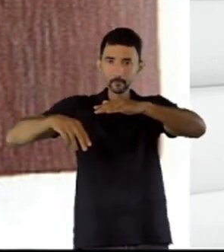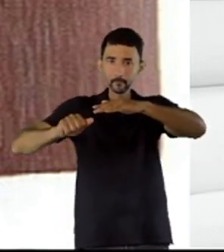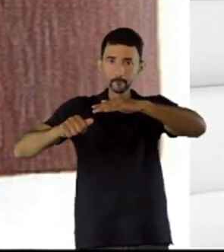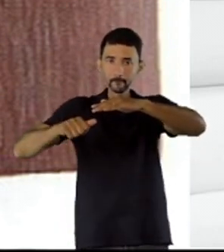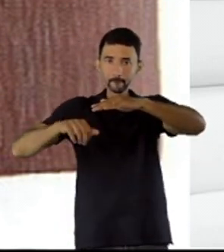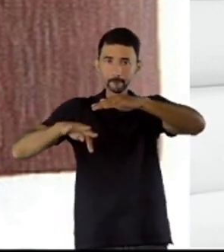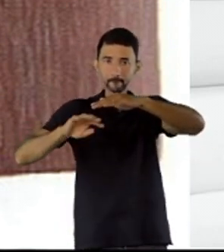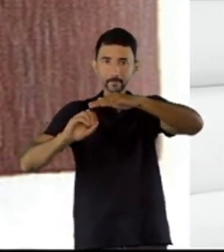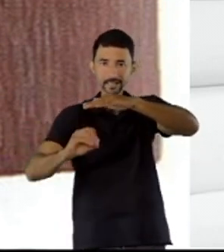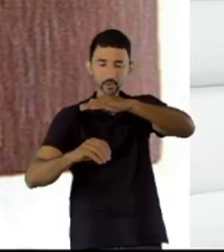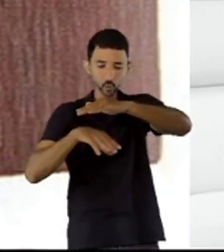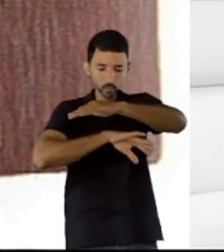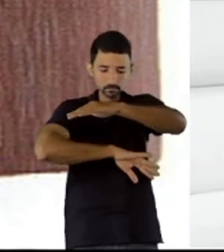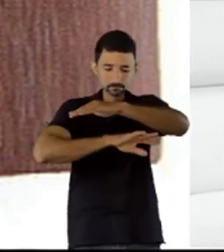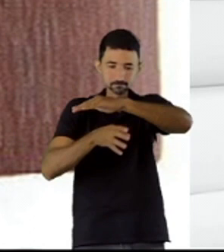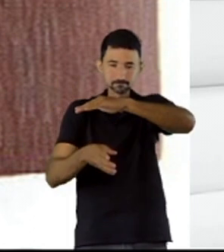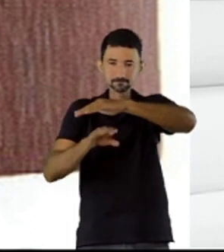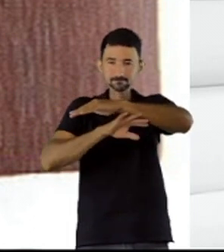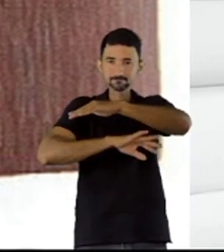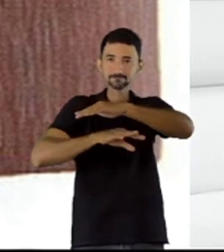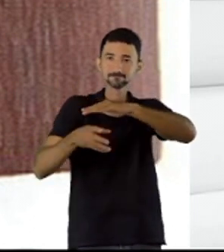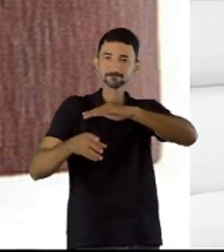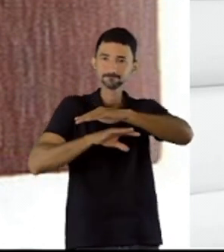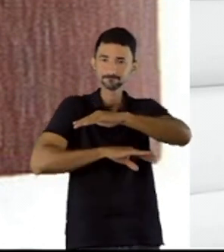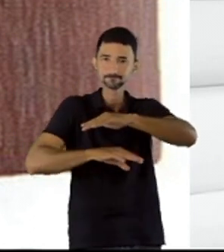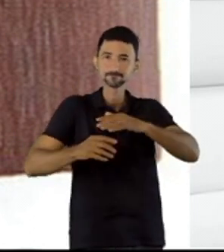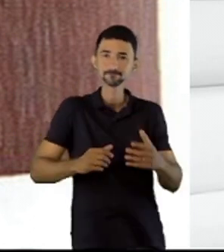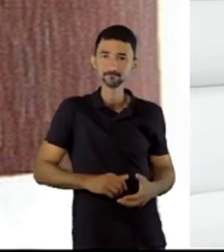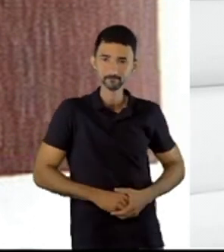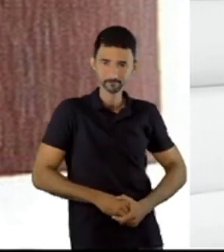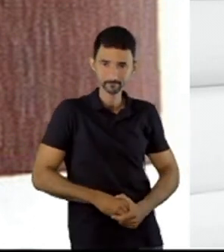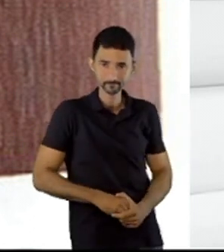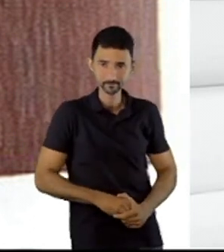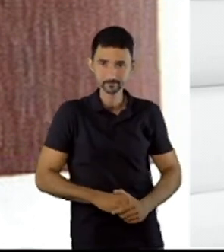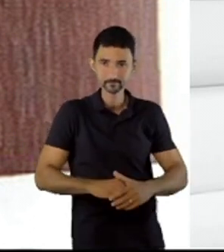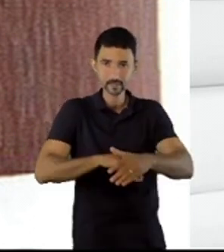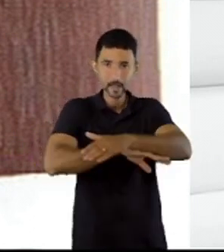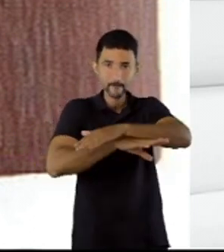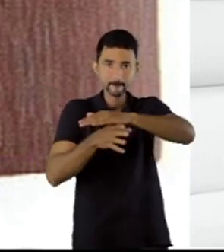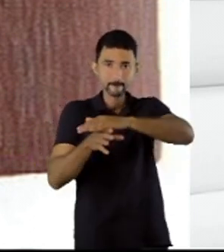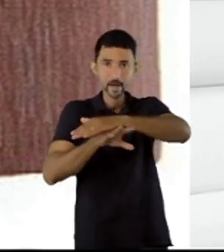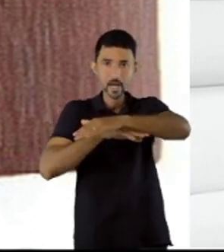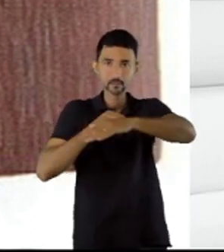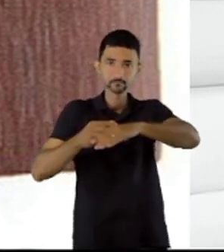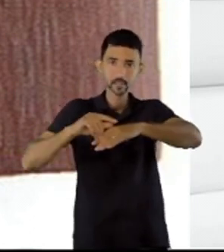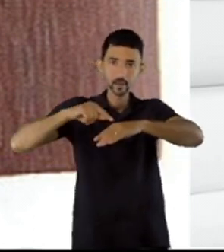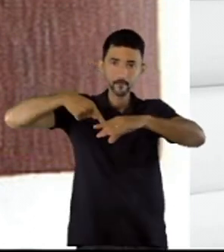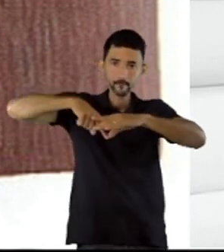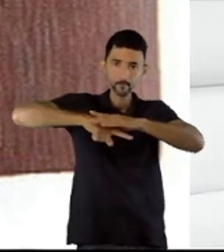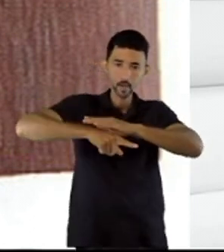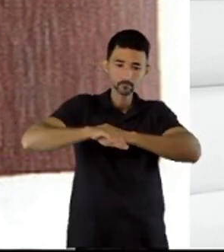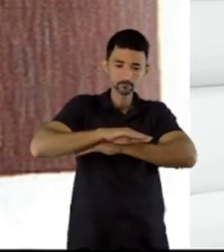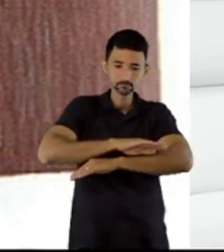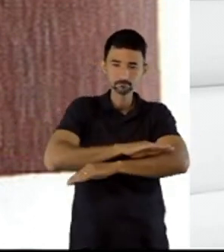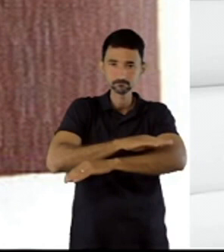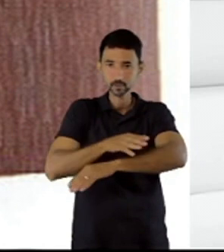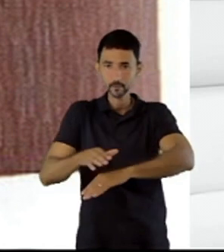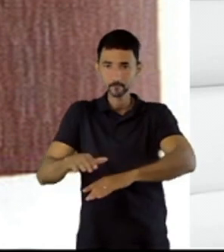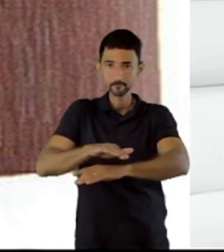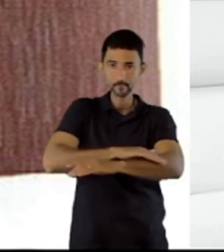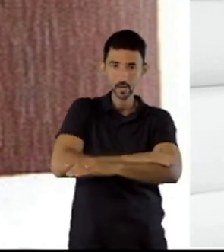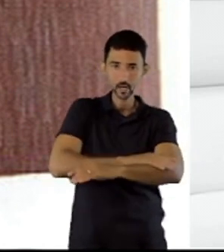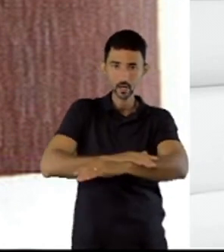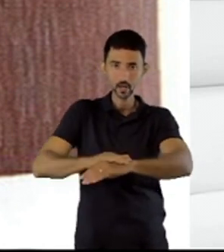vai ter a presença da astenosfera, que é a primeira parte do manto, que